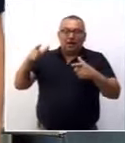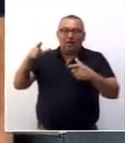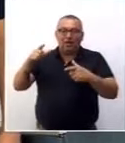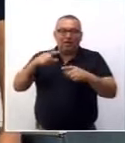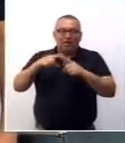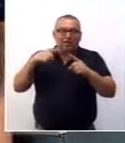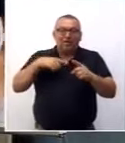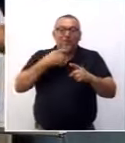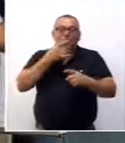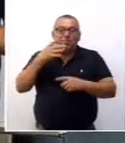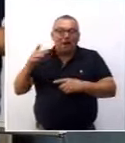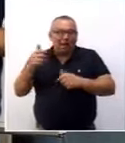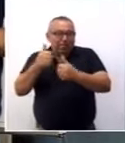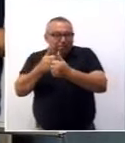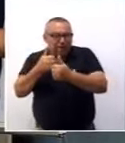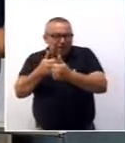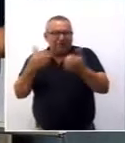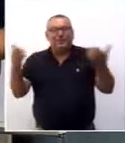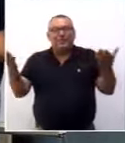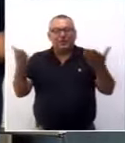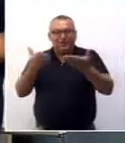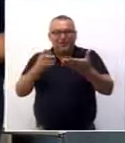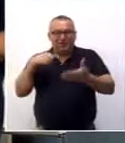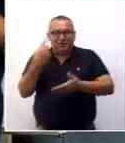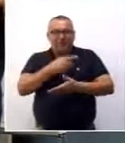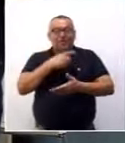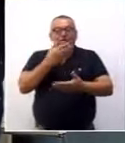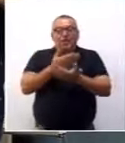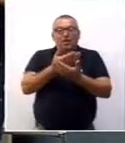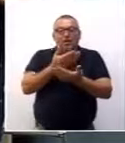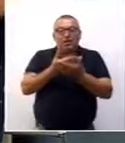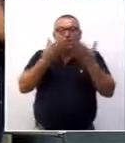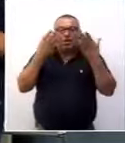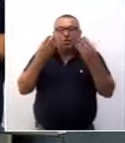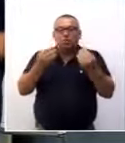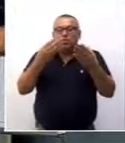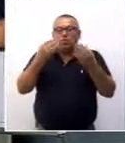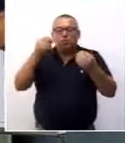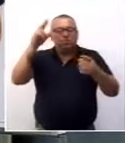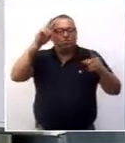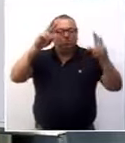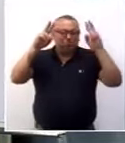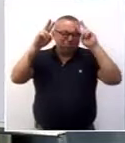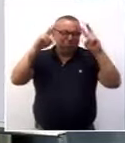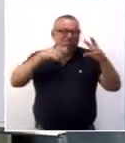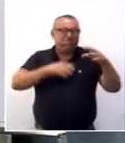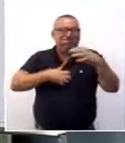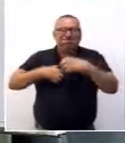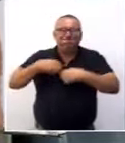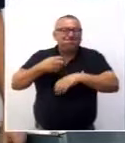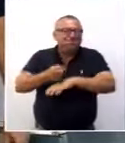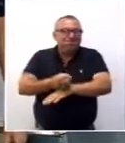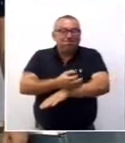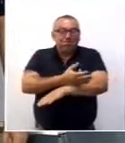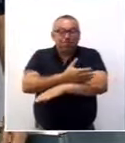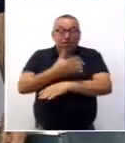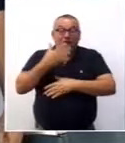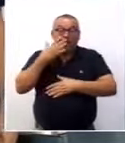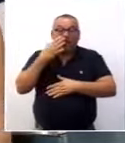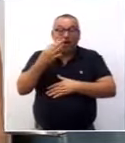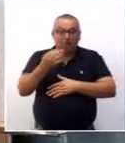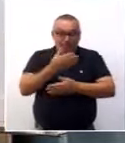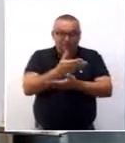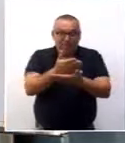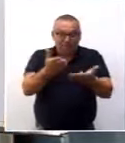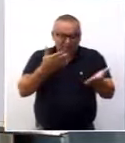o mar. E espero que hoje nós tenhamos uma aula com muitas memórias sentimentais. Vou pedir a atenção para